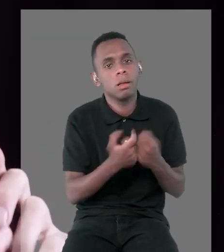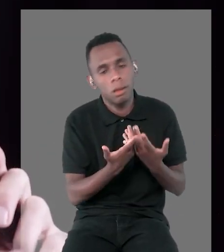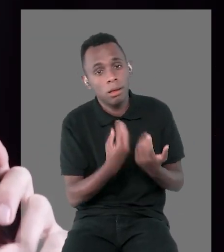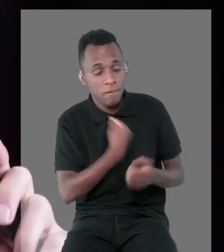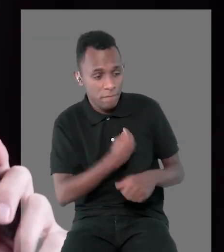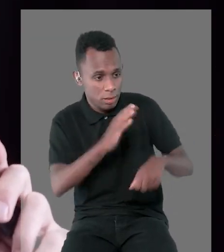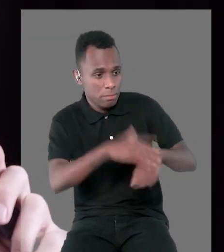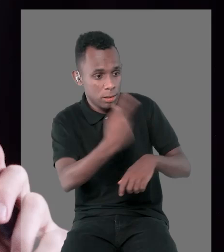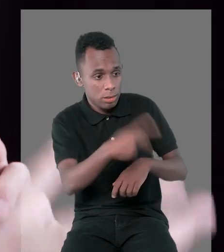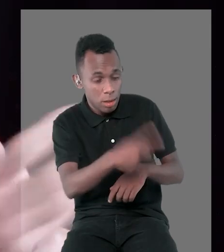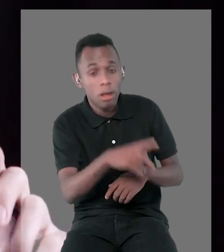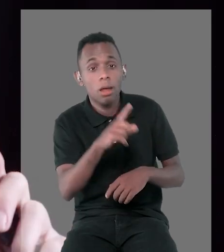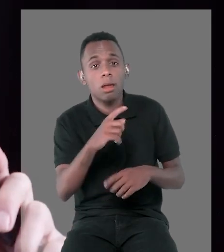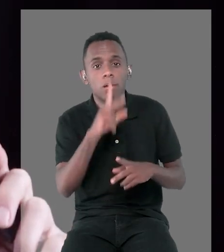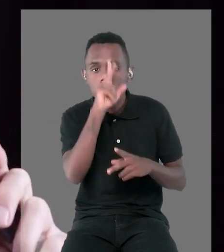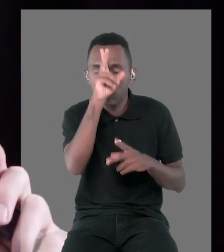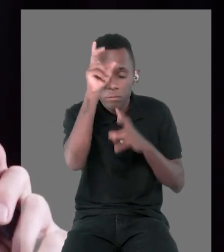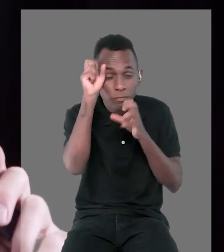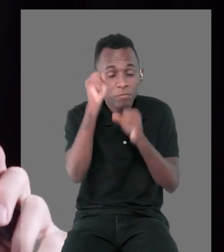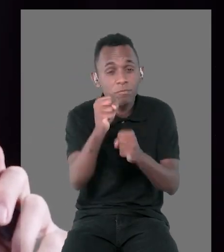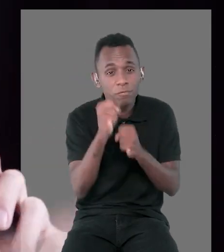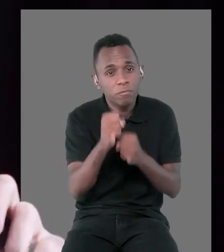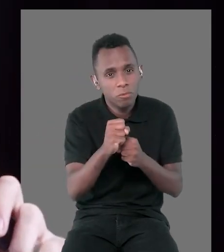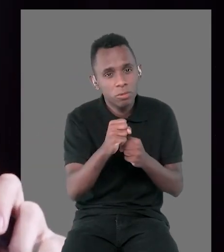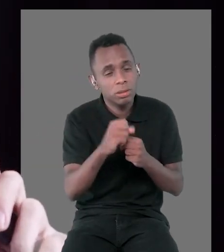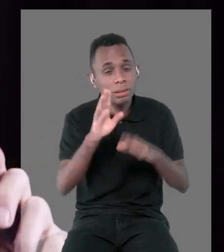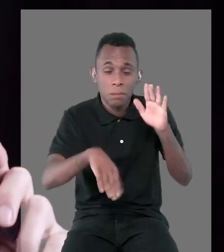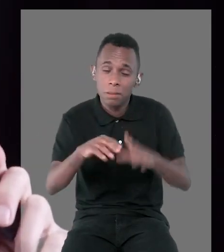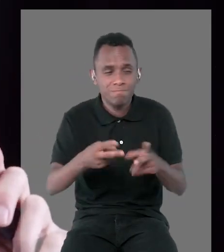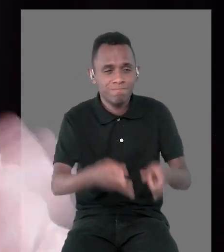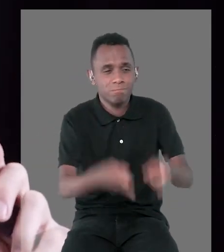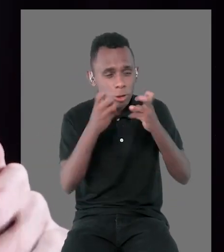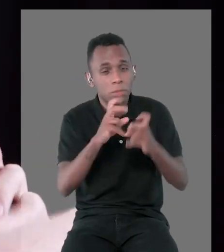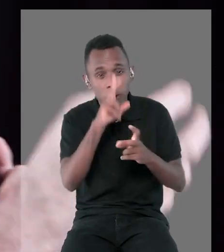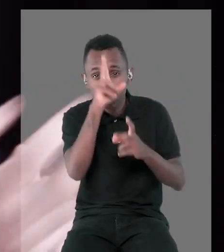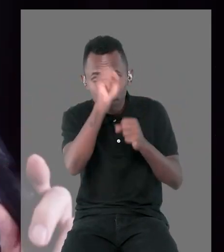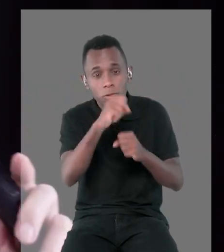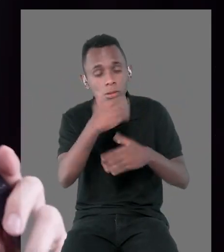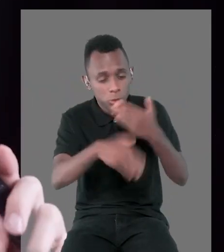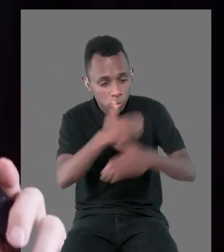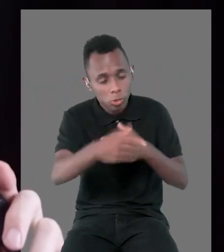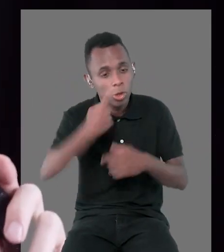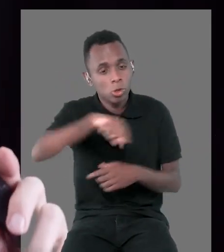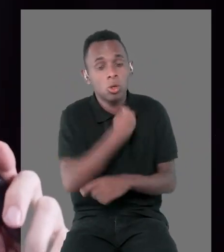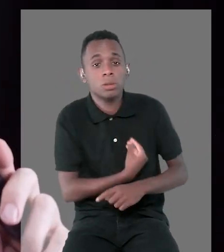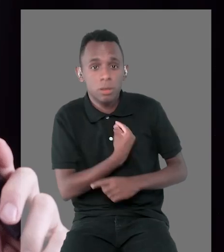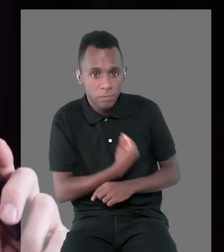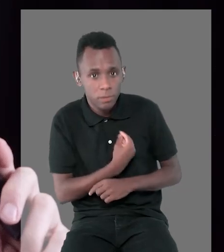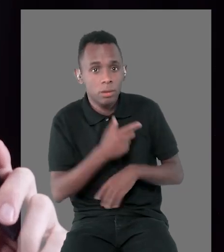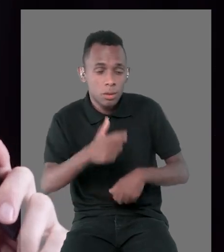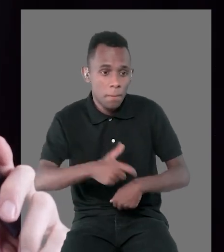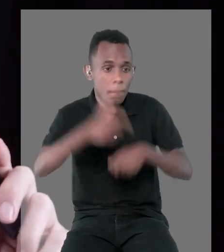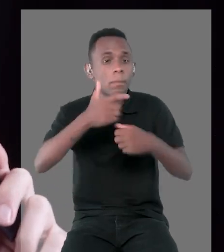vida dela é regida por forças que ela nem sempre enxerga, e essas forças constroem as nossas vidas todas. E na hora